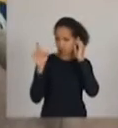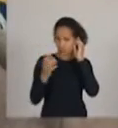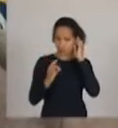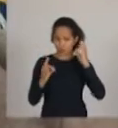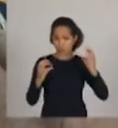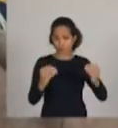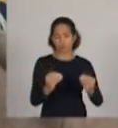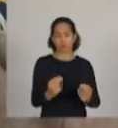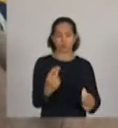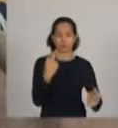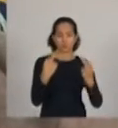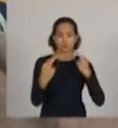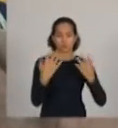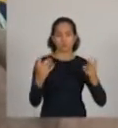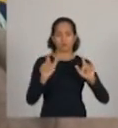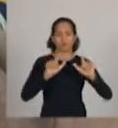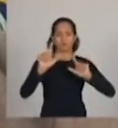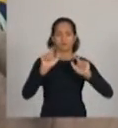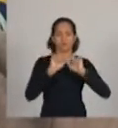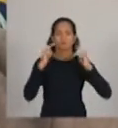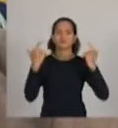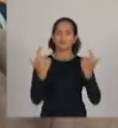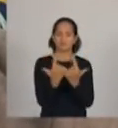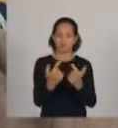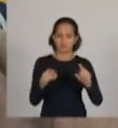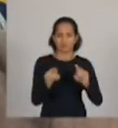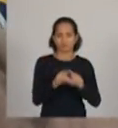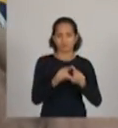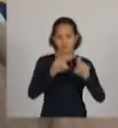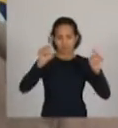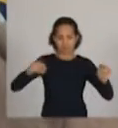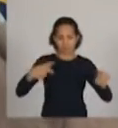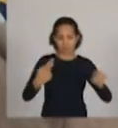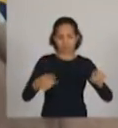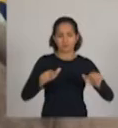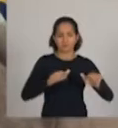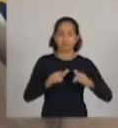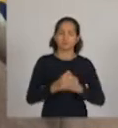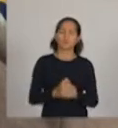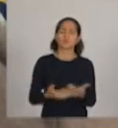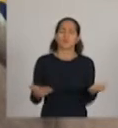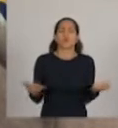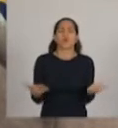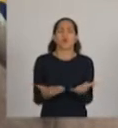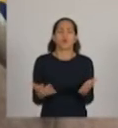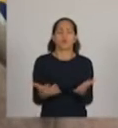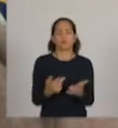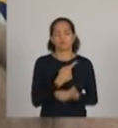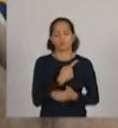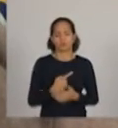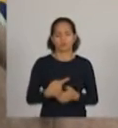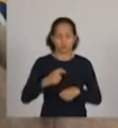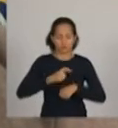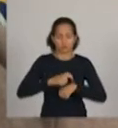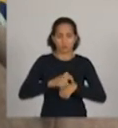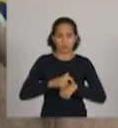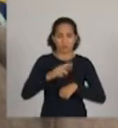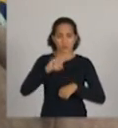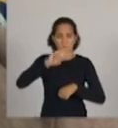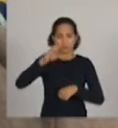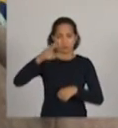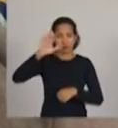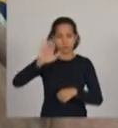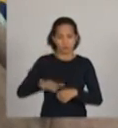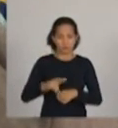e todos que nos assistem pela TV Assembleia, além dos nossos servidores. Hoje, presidente, às 15 horas, nós teremos aqui uma